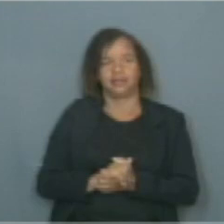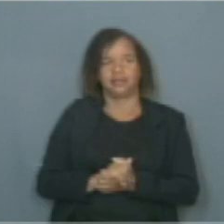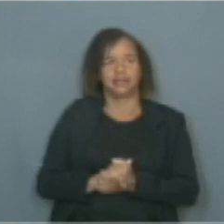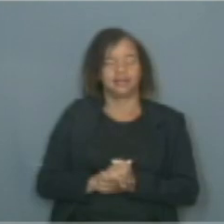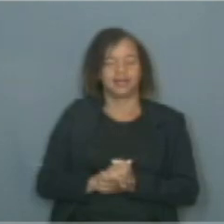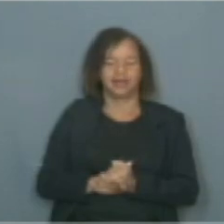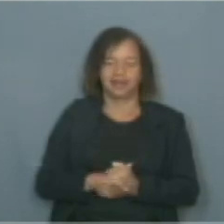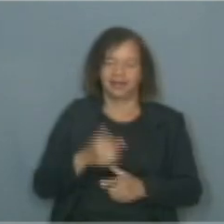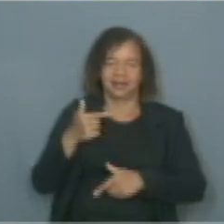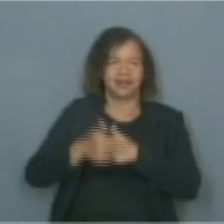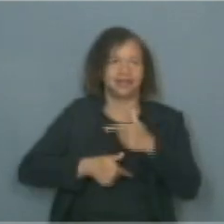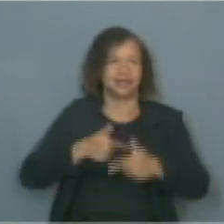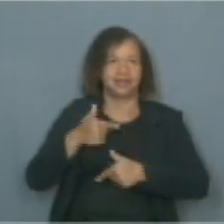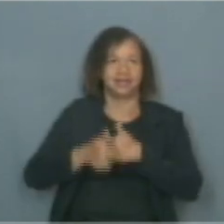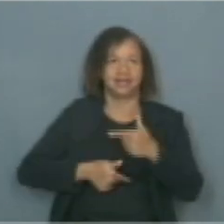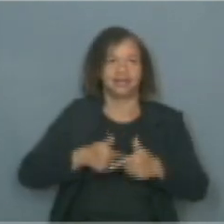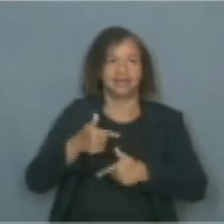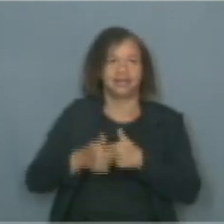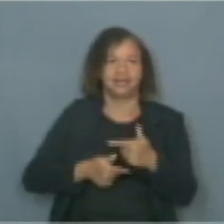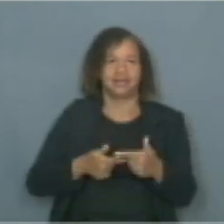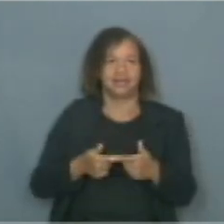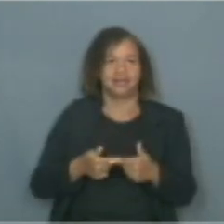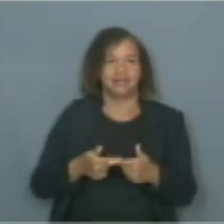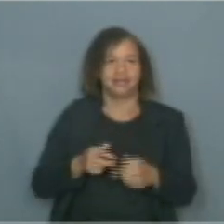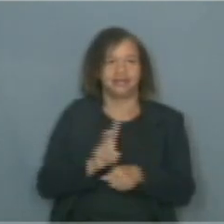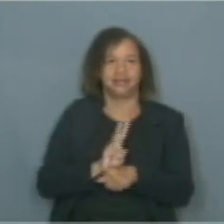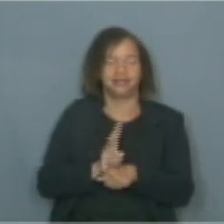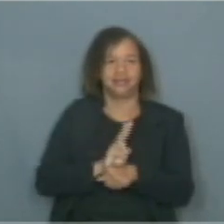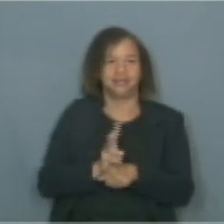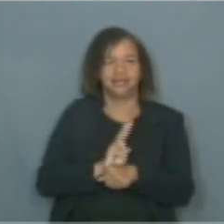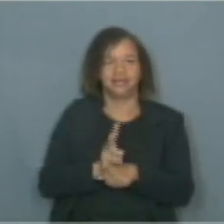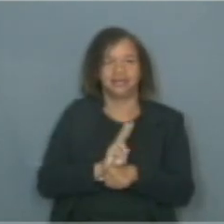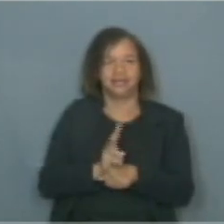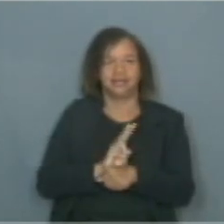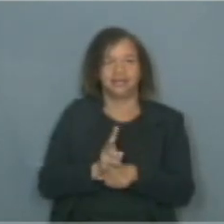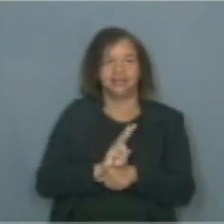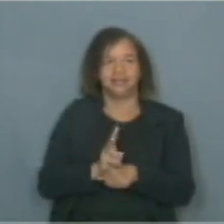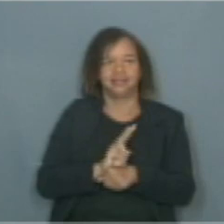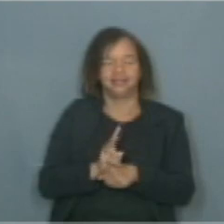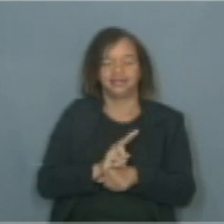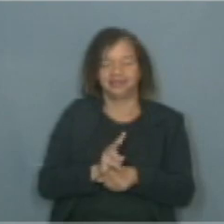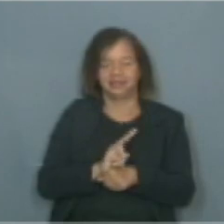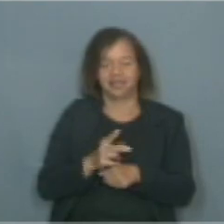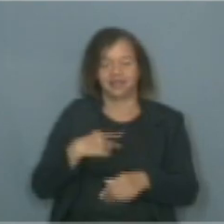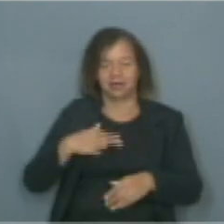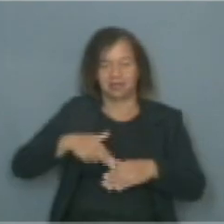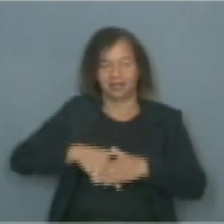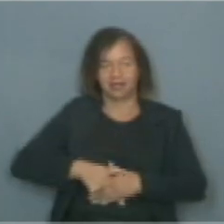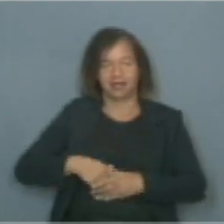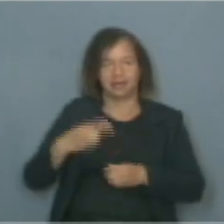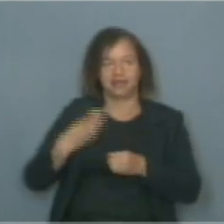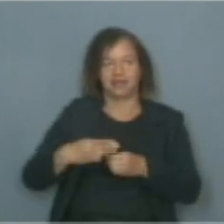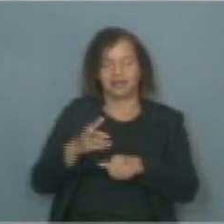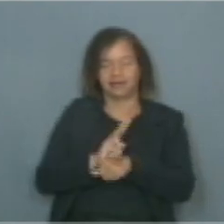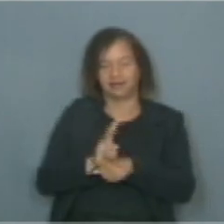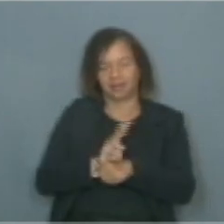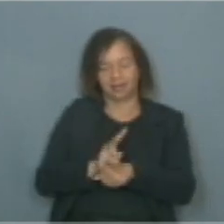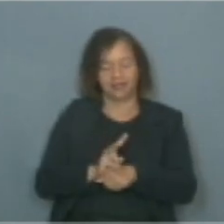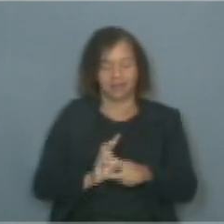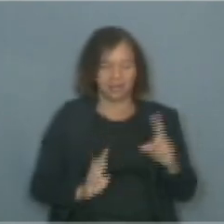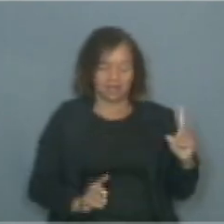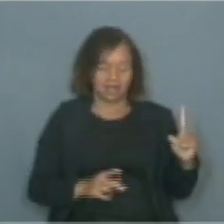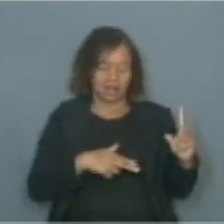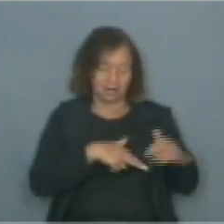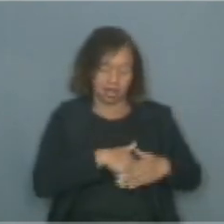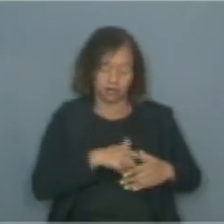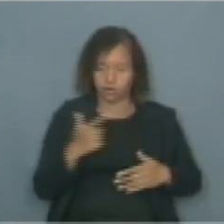e trabalhar em alguns mutirões, em algumas ações, junto com a Polícia Militar, e sem ter nenhum armamento? Aí o guarda militar está armado, o guarda municipal não